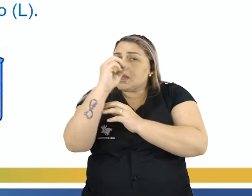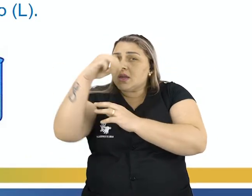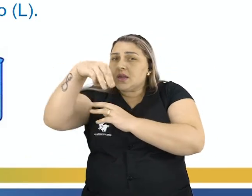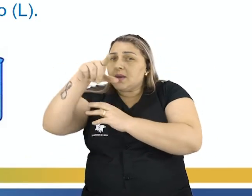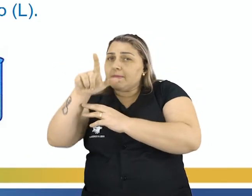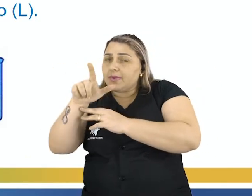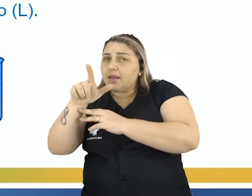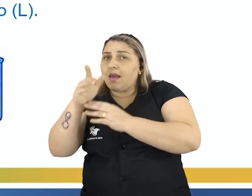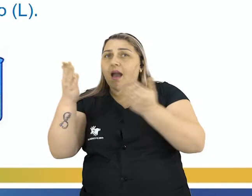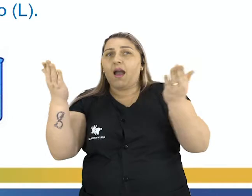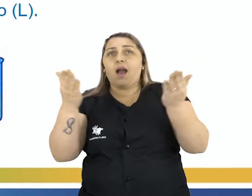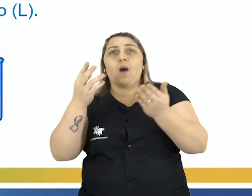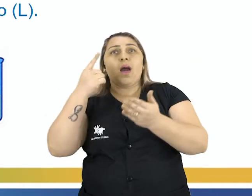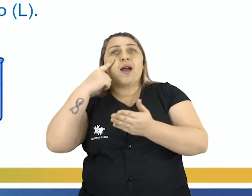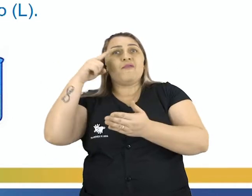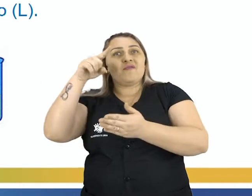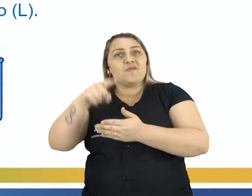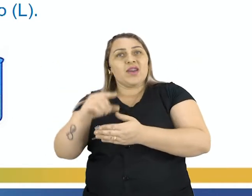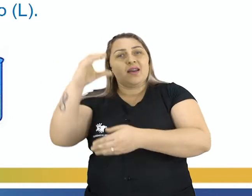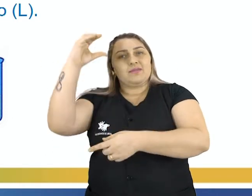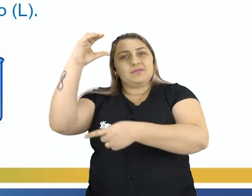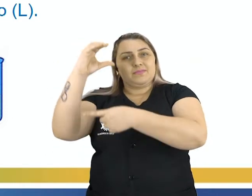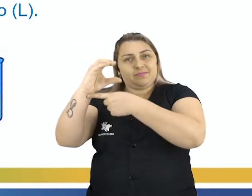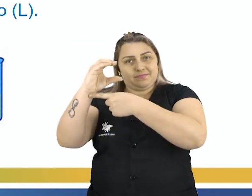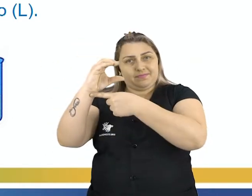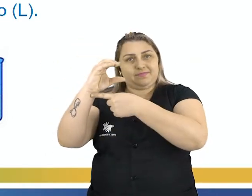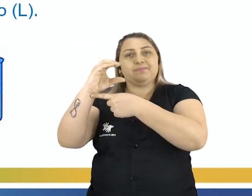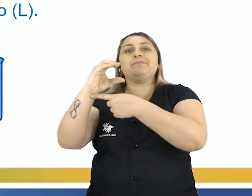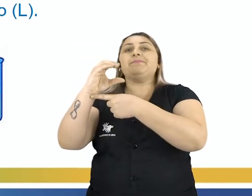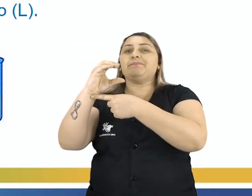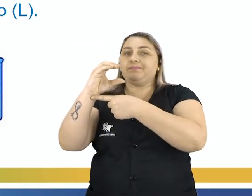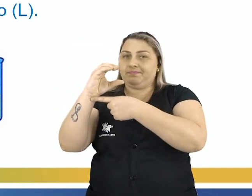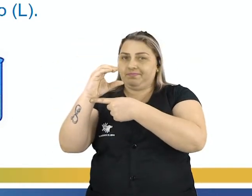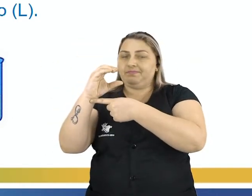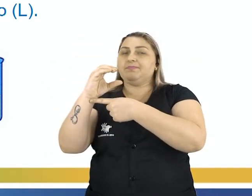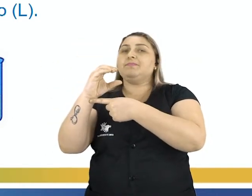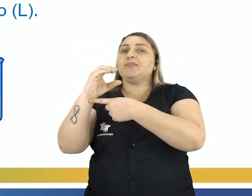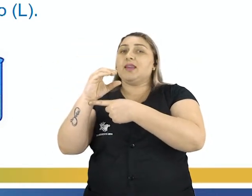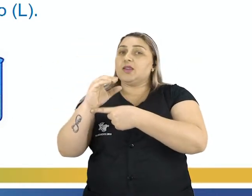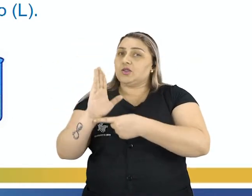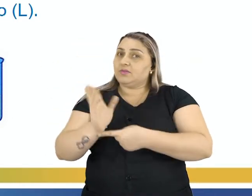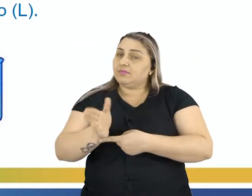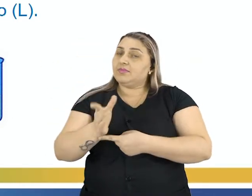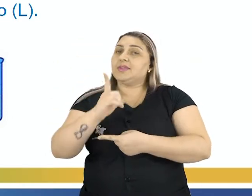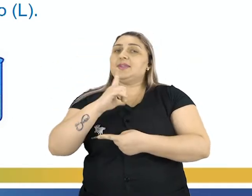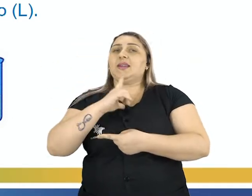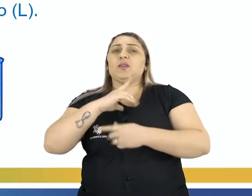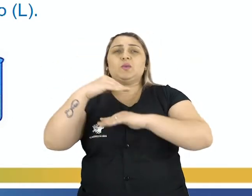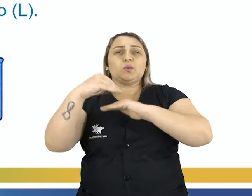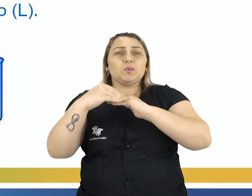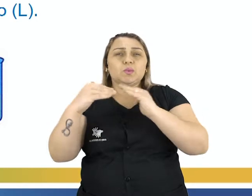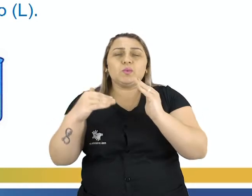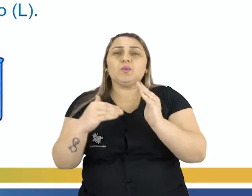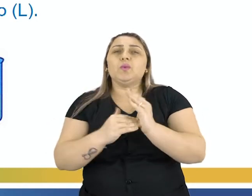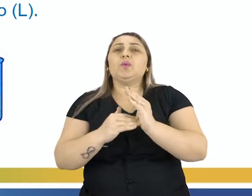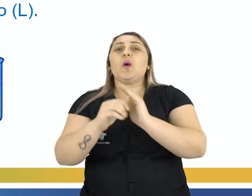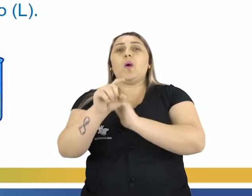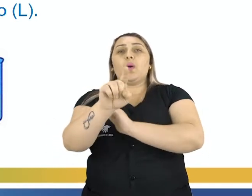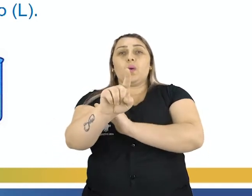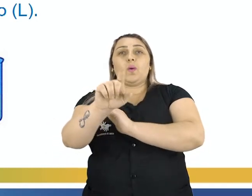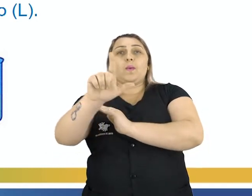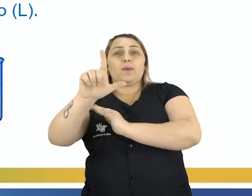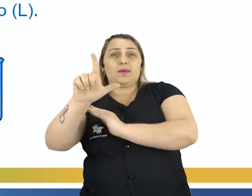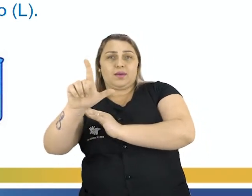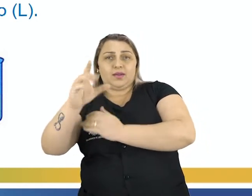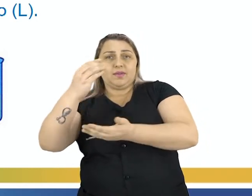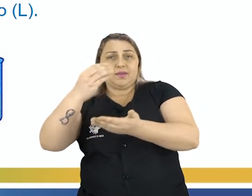ocupado. Agora, observe a letra C. A letra C, ele está com toda a capacidade que